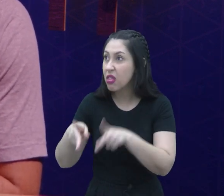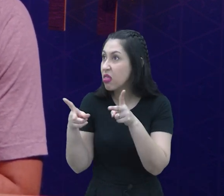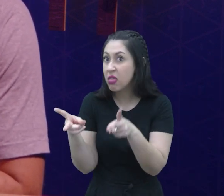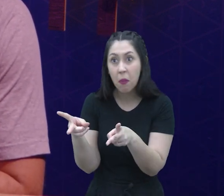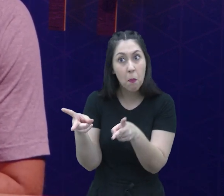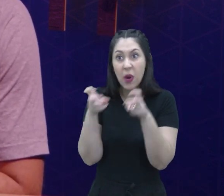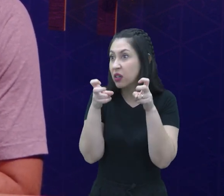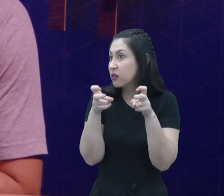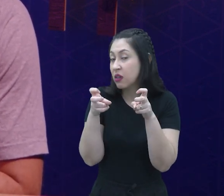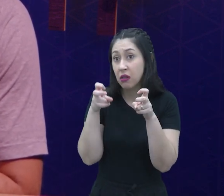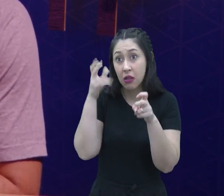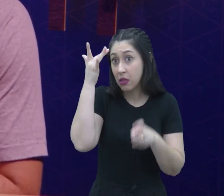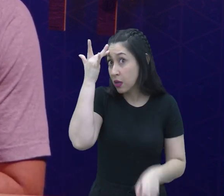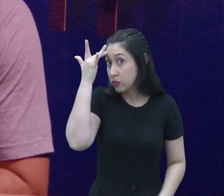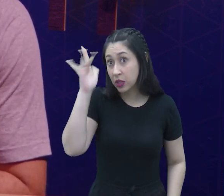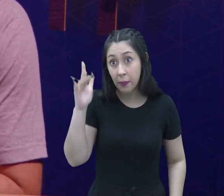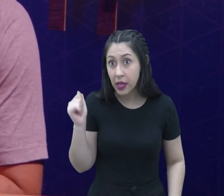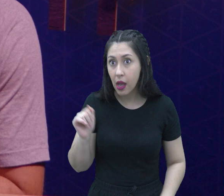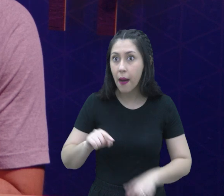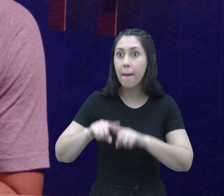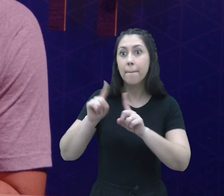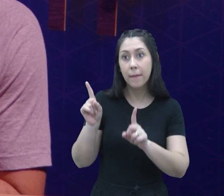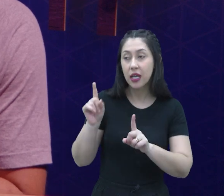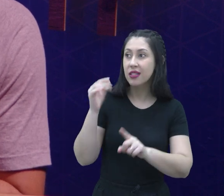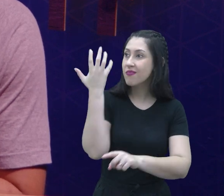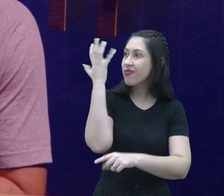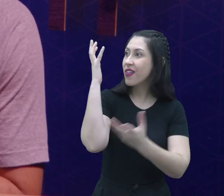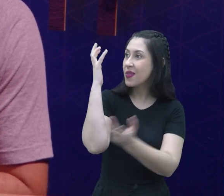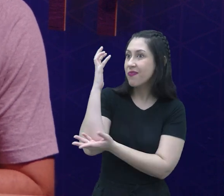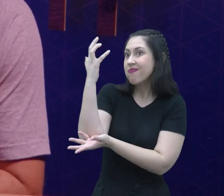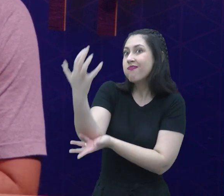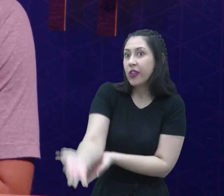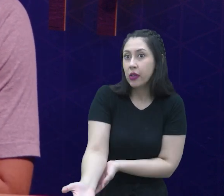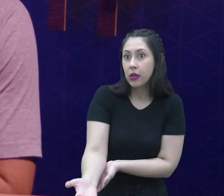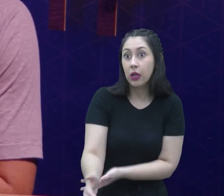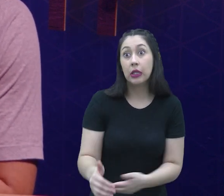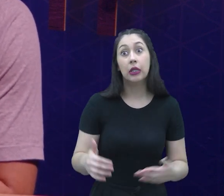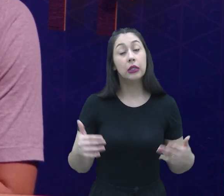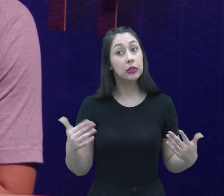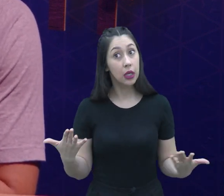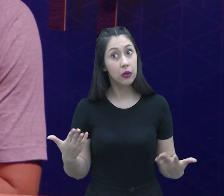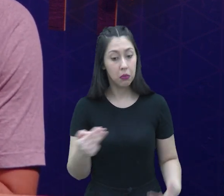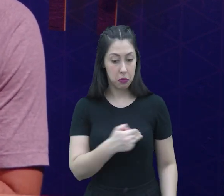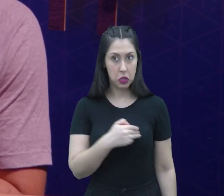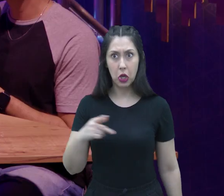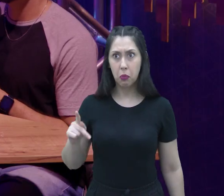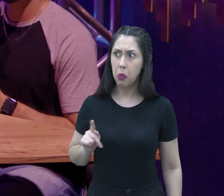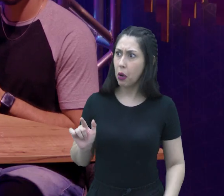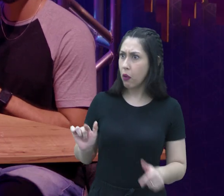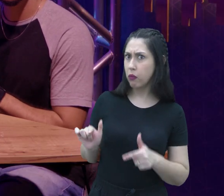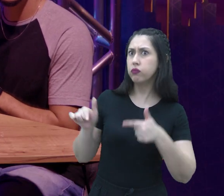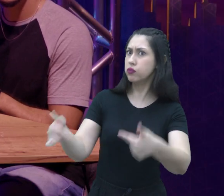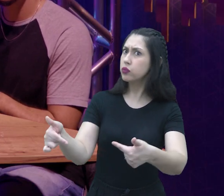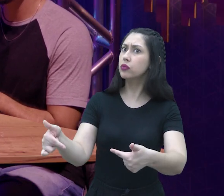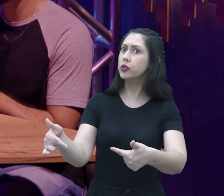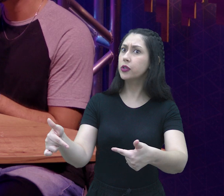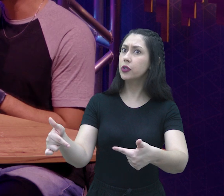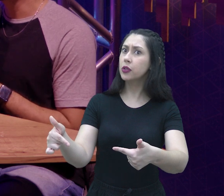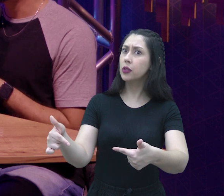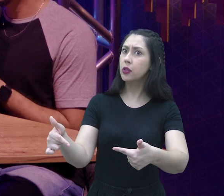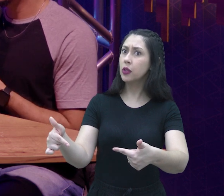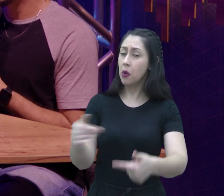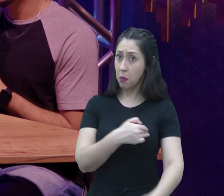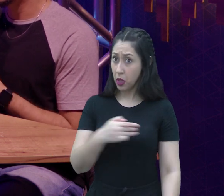isso é uma lei que cortaram a árvore e não podia, o Ministério Público, ele intervém. Ele pode pegar